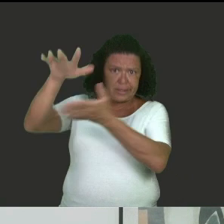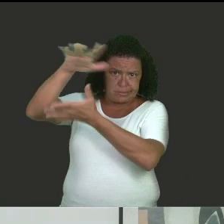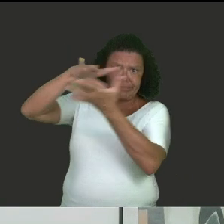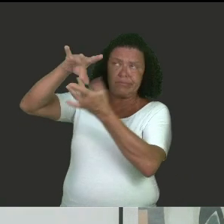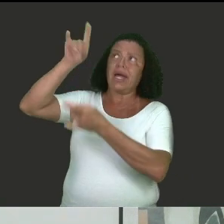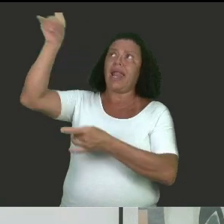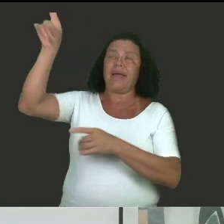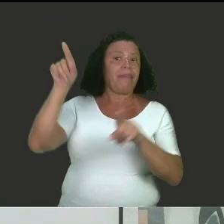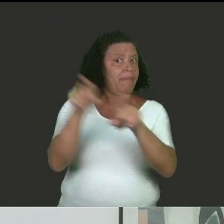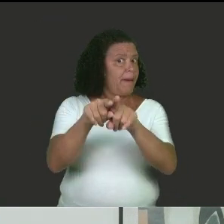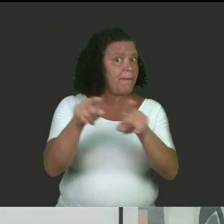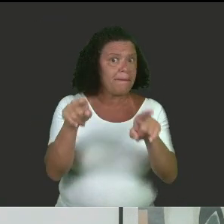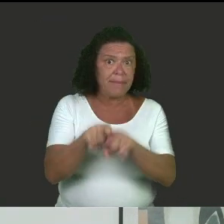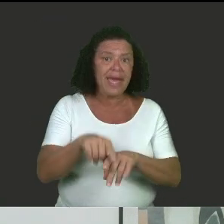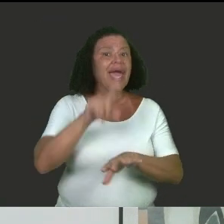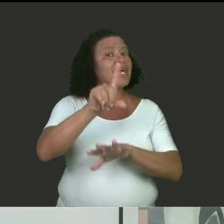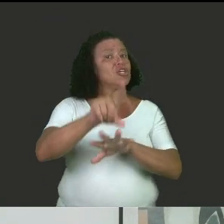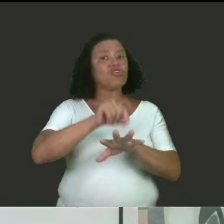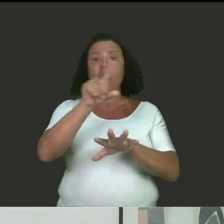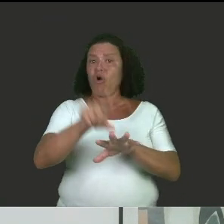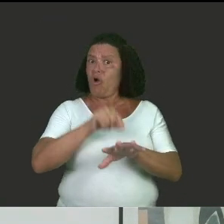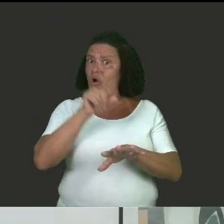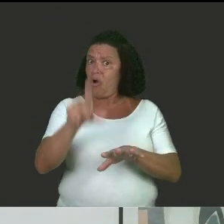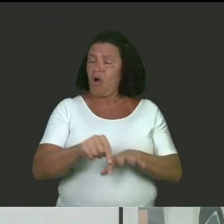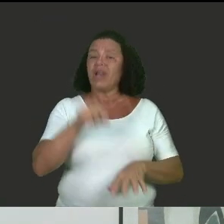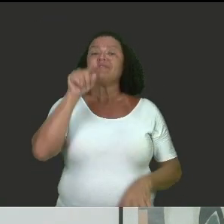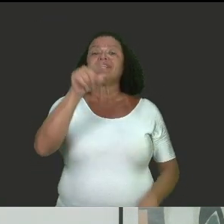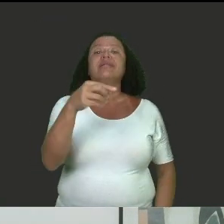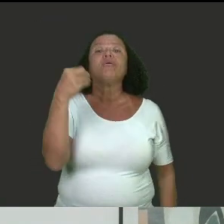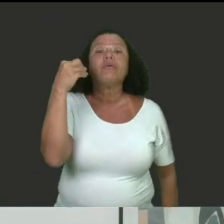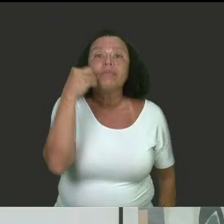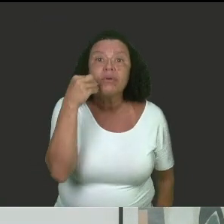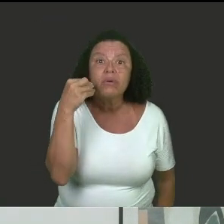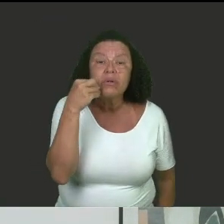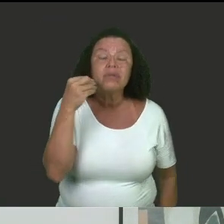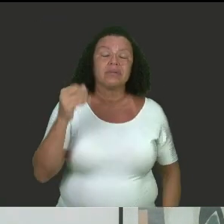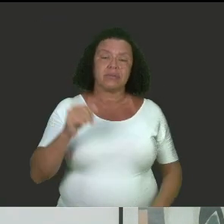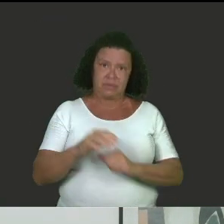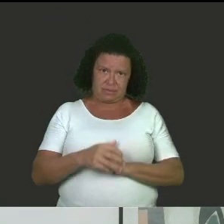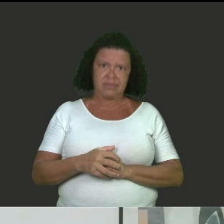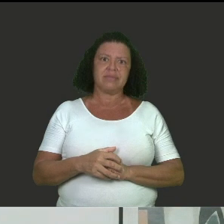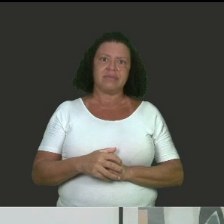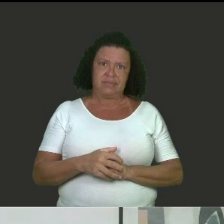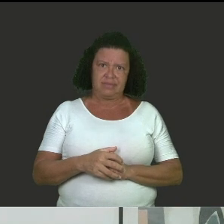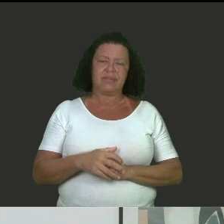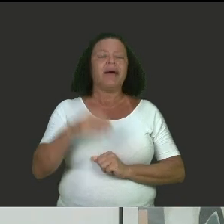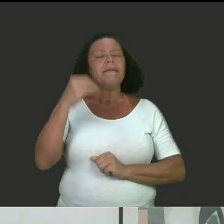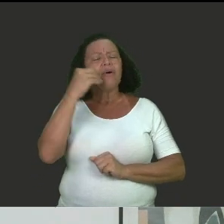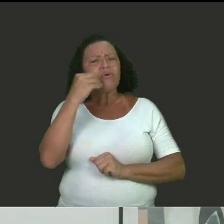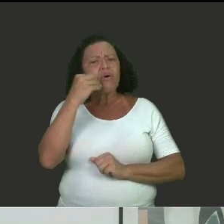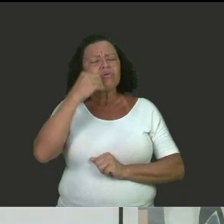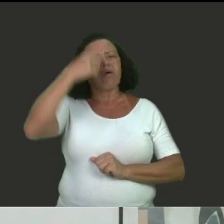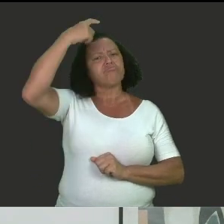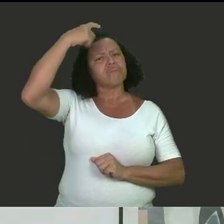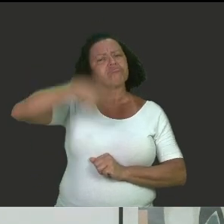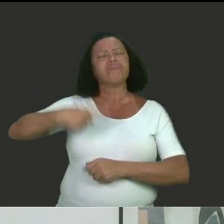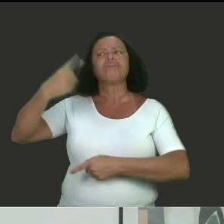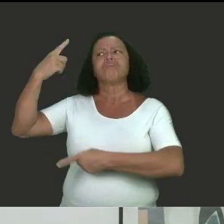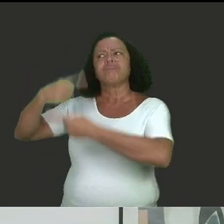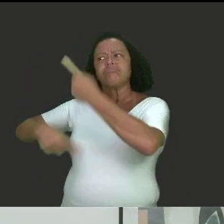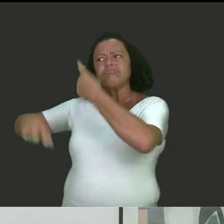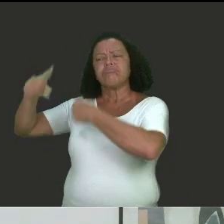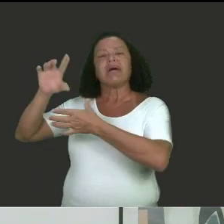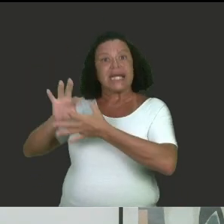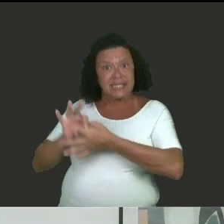espiritual. Então, nós temos a oportunidade, se por acaso a nossa condição evolutiva permitir,